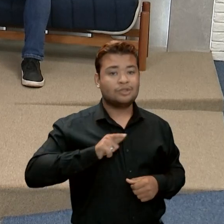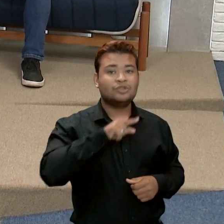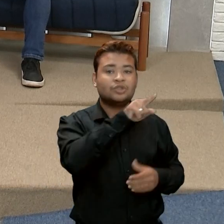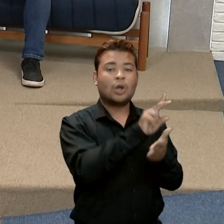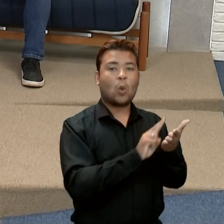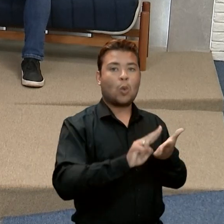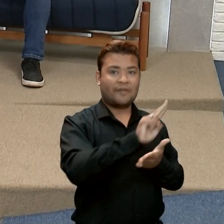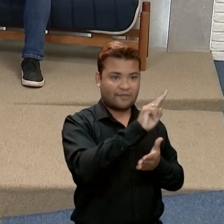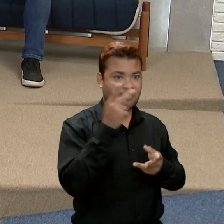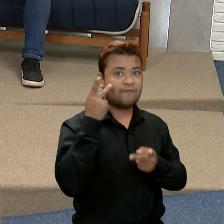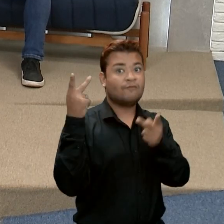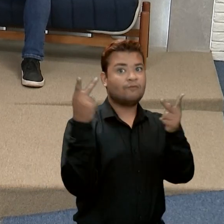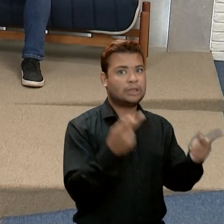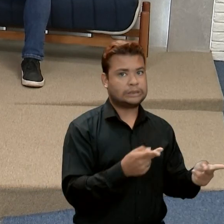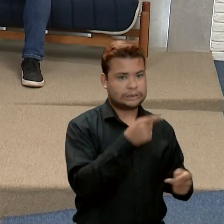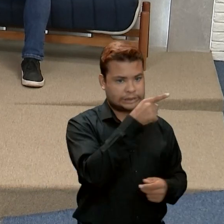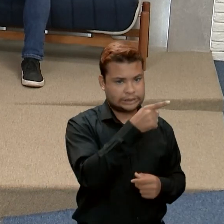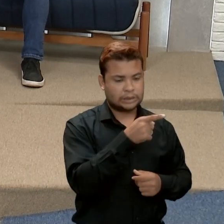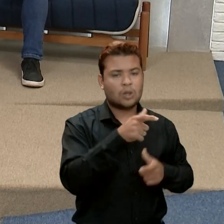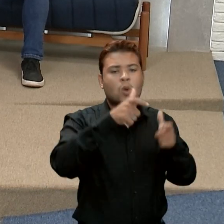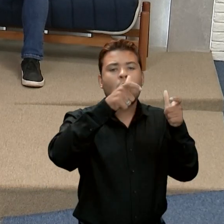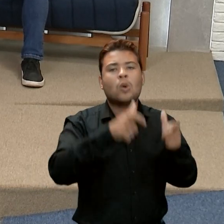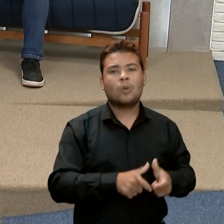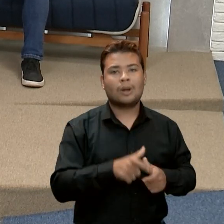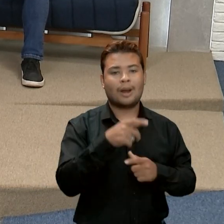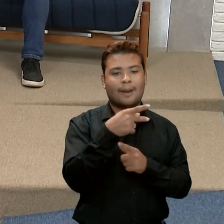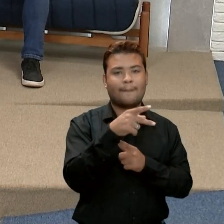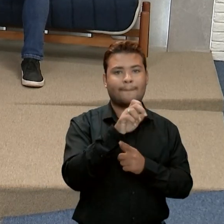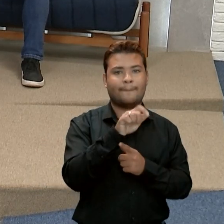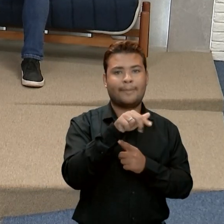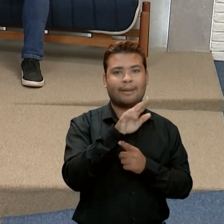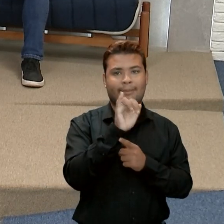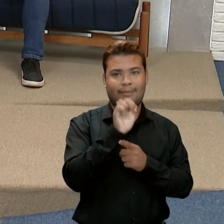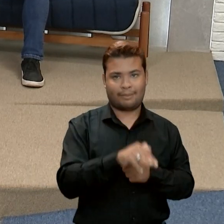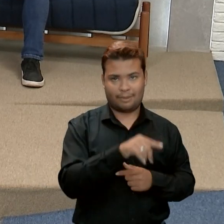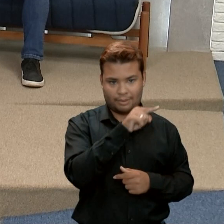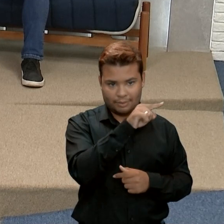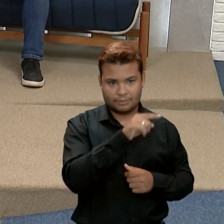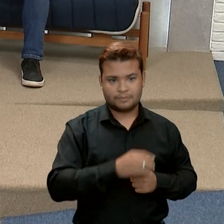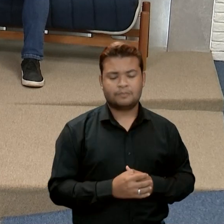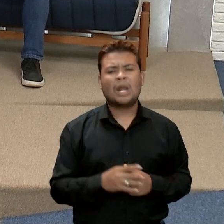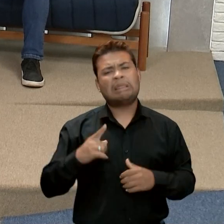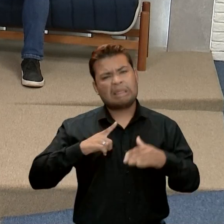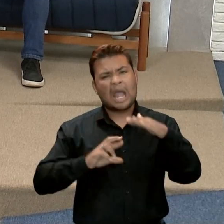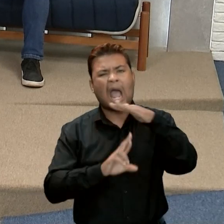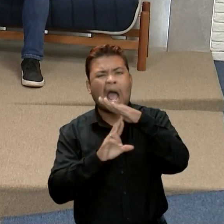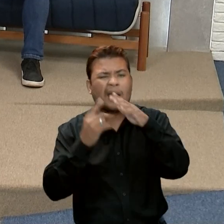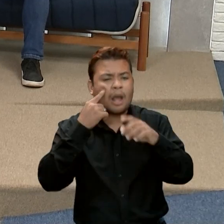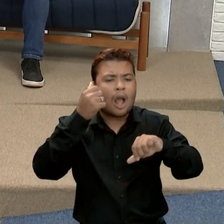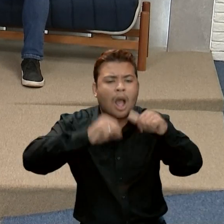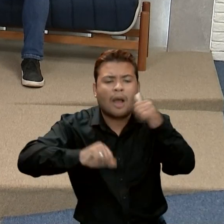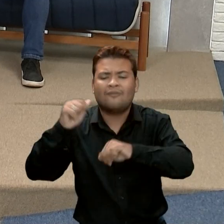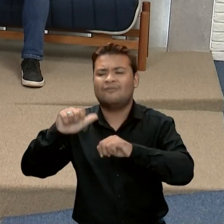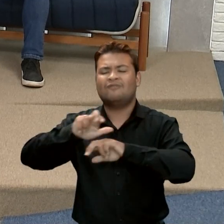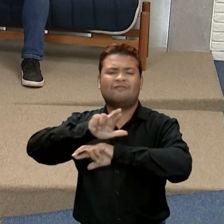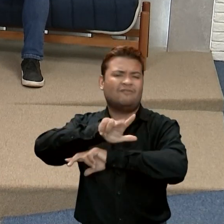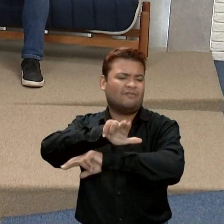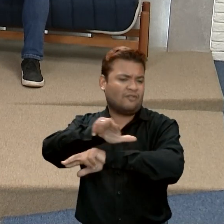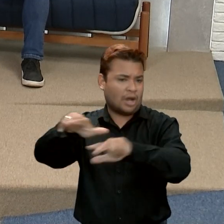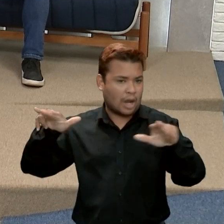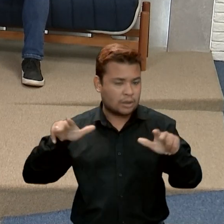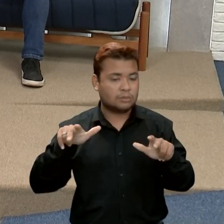Tsinghua. Ela é em Pequim. Ela é dependendo do ranking, ela é, por exemplo, um dos rankings que eu vi,